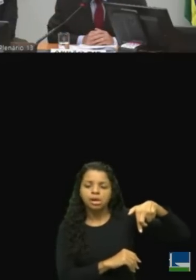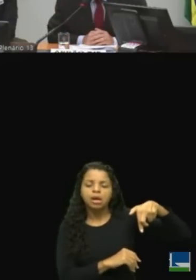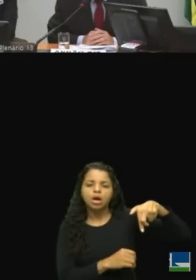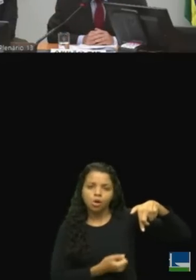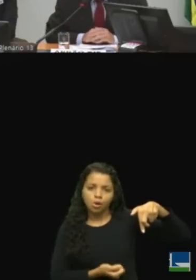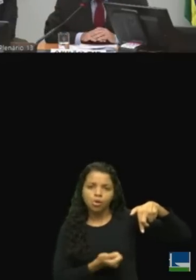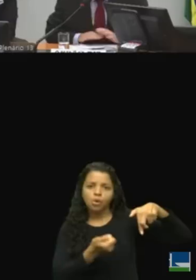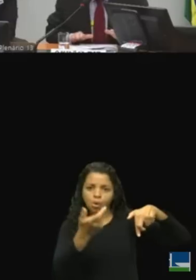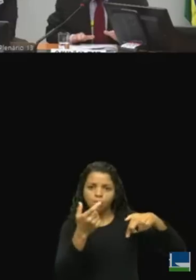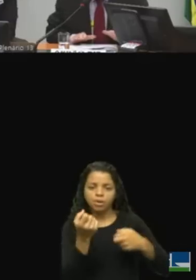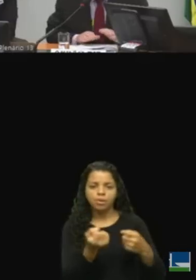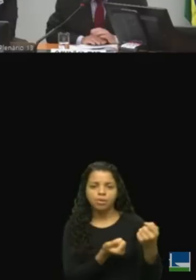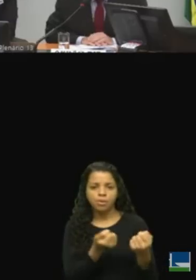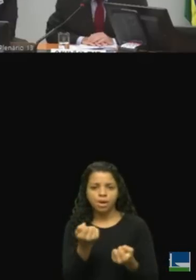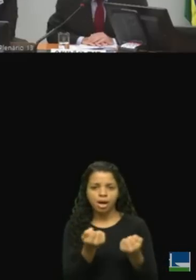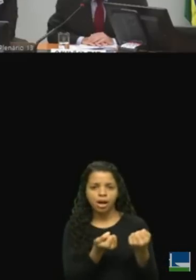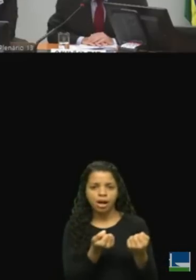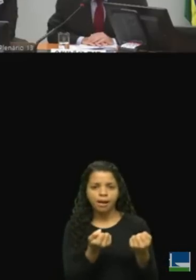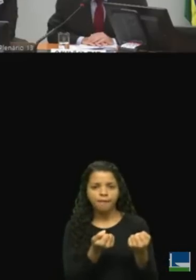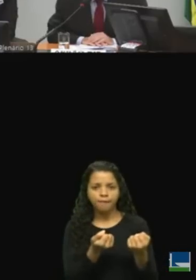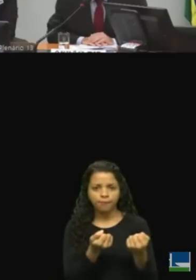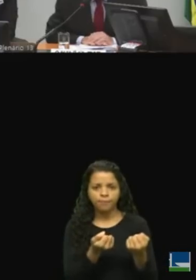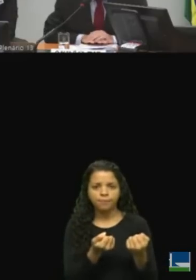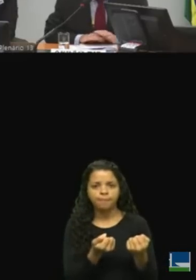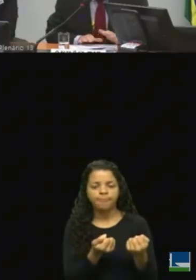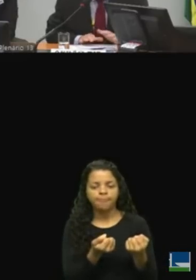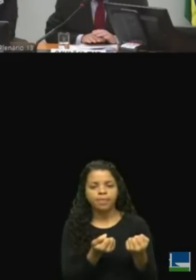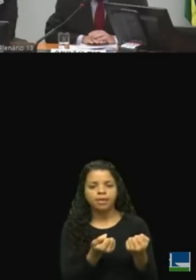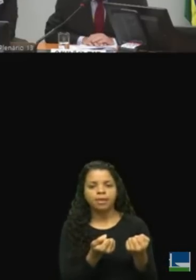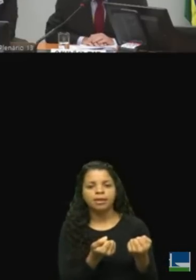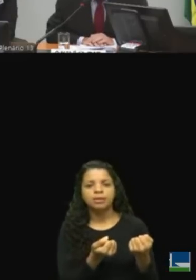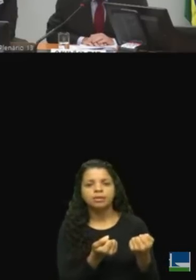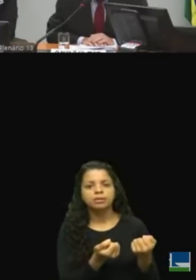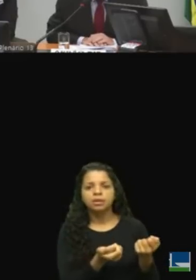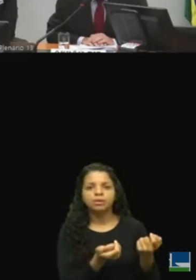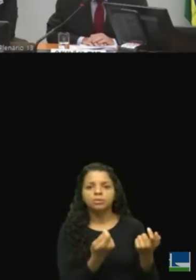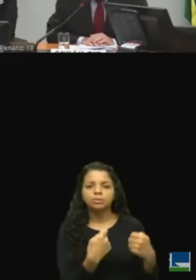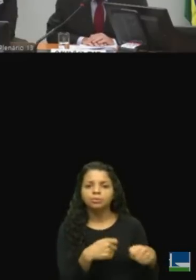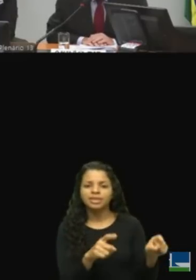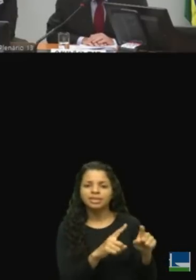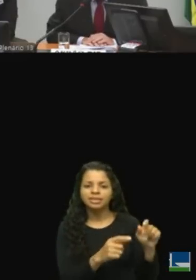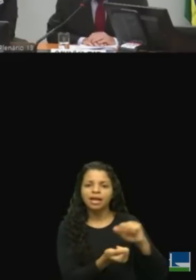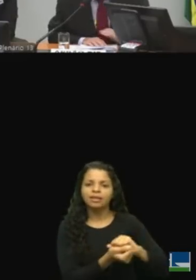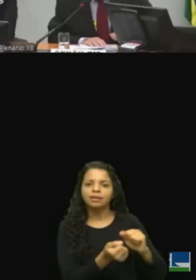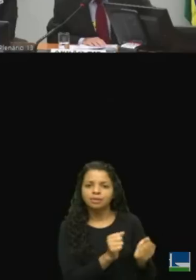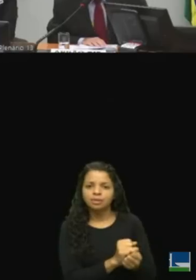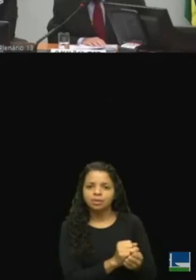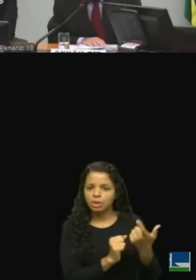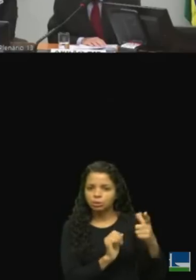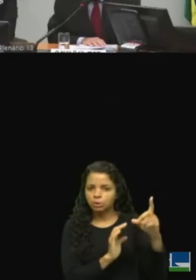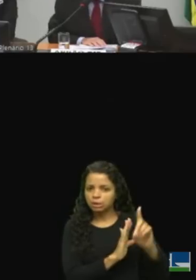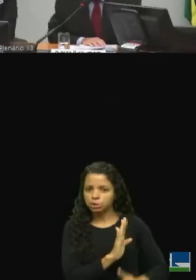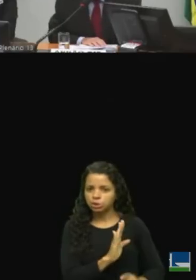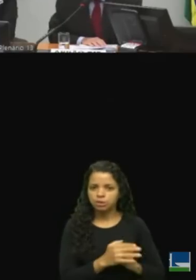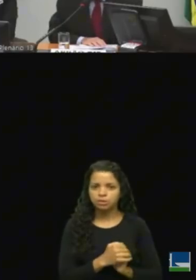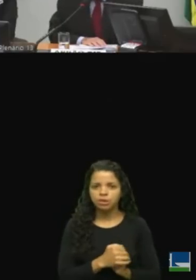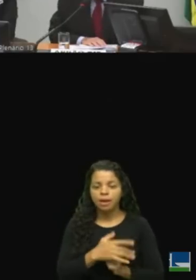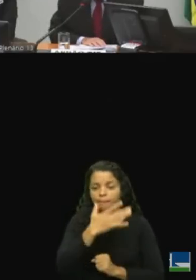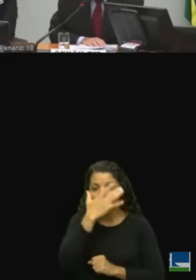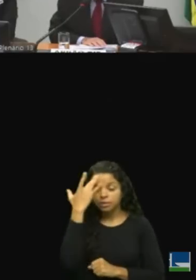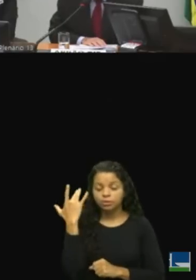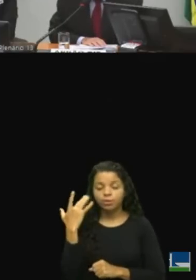Ok? Ele não precisa de adaptação no carro. Então ele não tem direito à isenção. A pessoa que tem amputação de